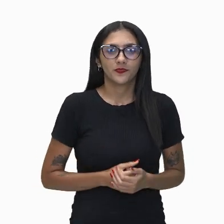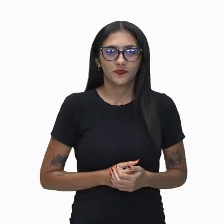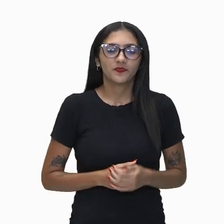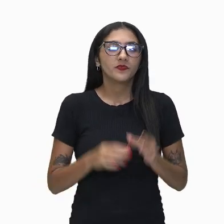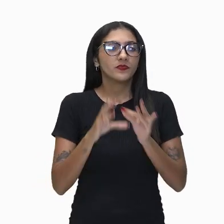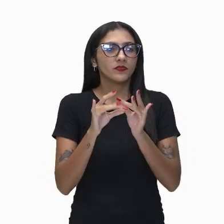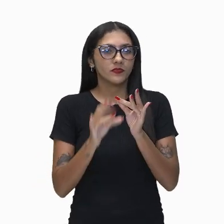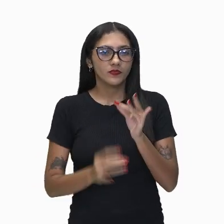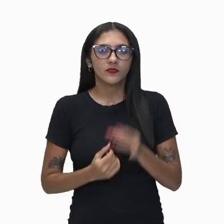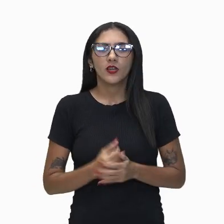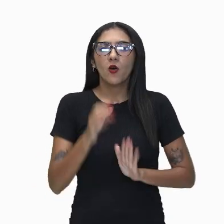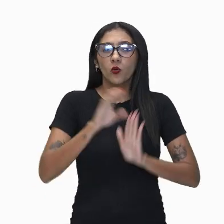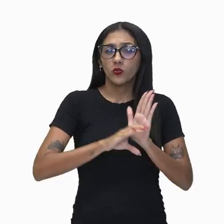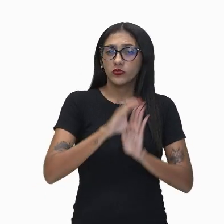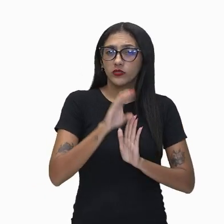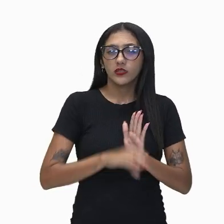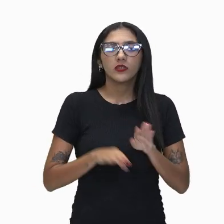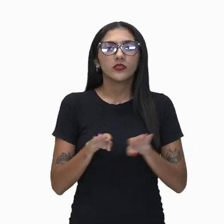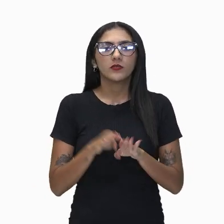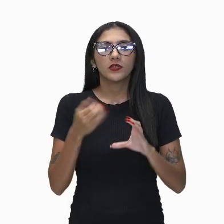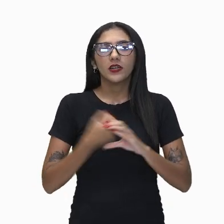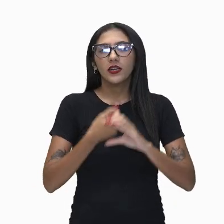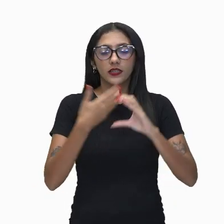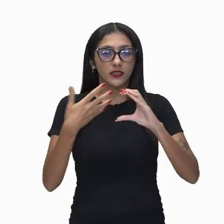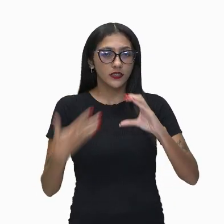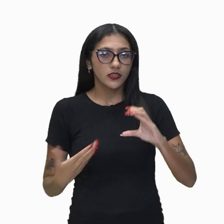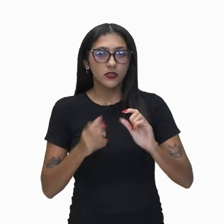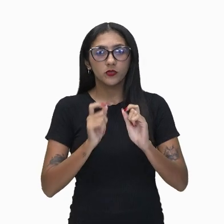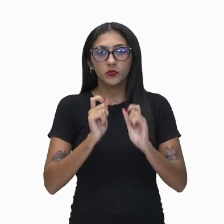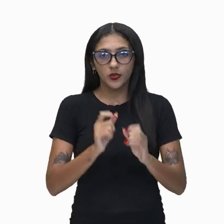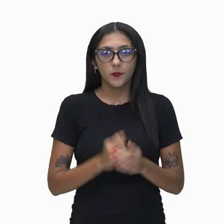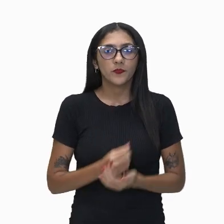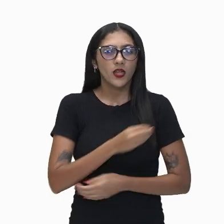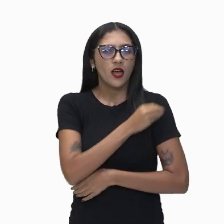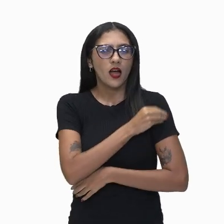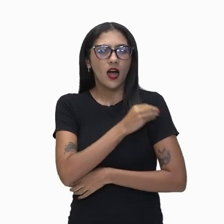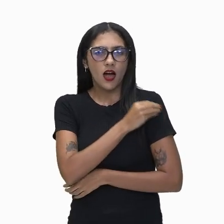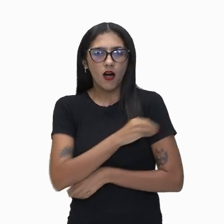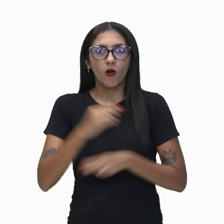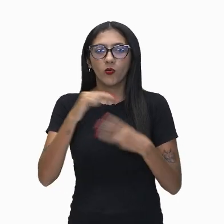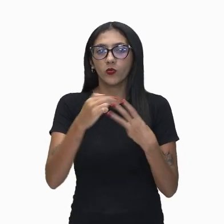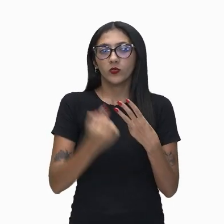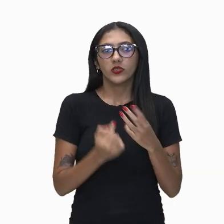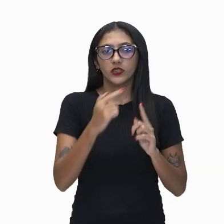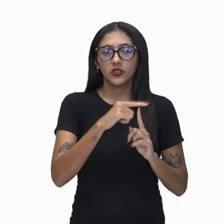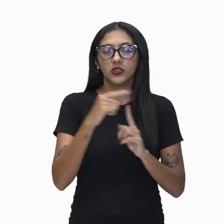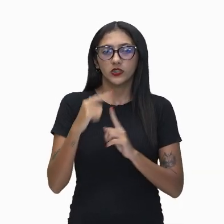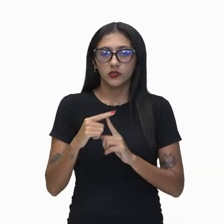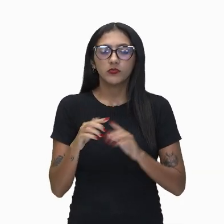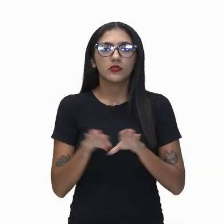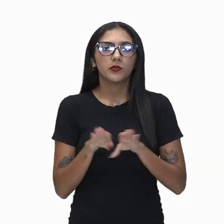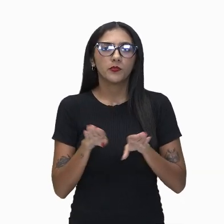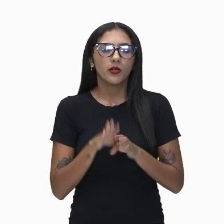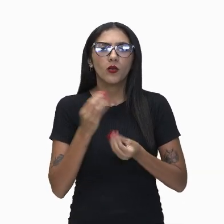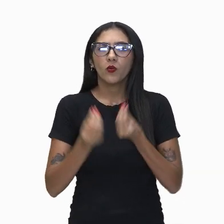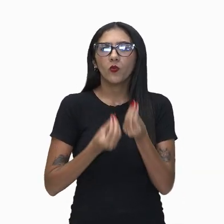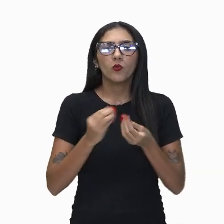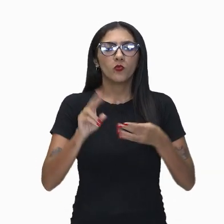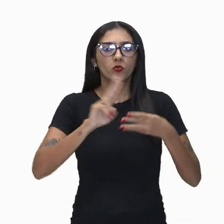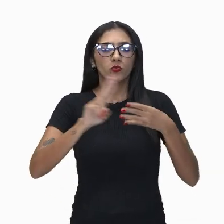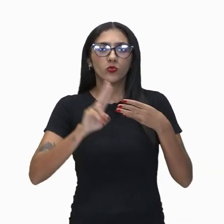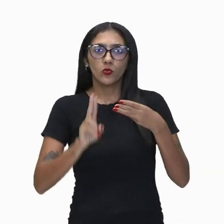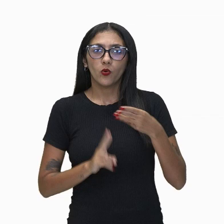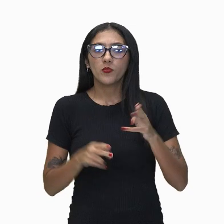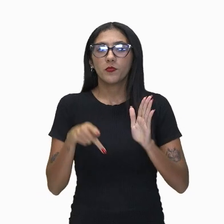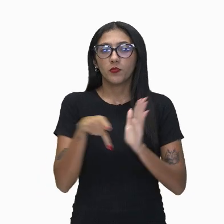detalhamento, conceito e características de álcoois, fenóis e enóis. Nomenclatura de álcoois, fenóis